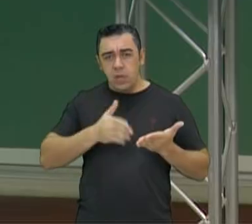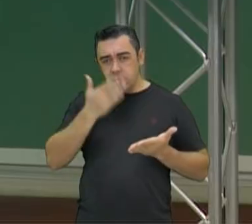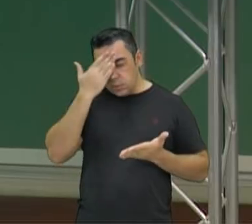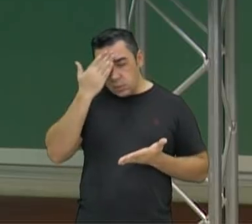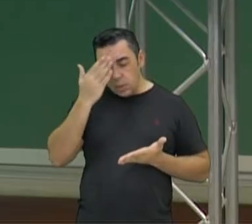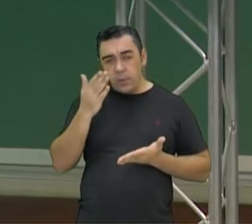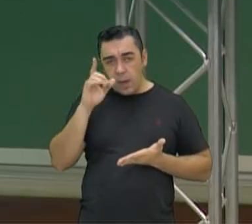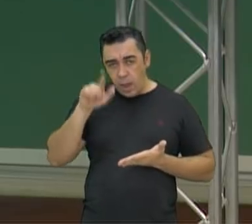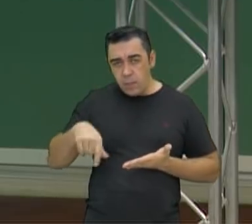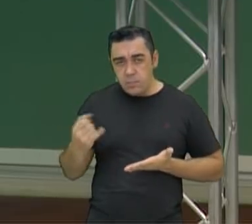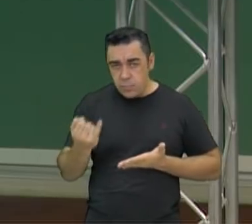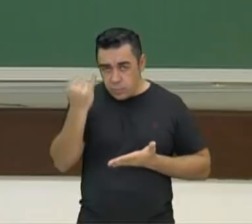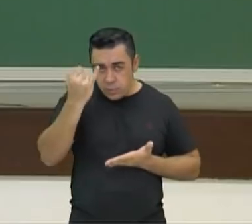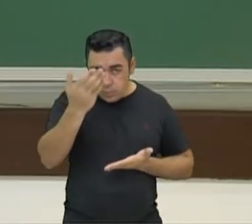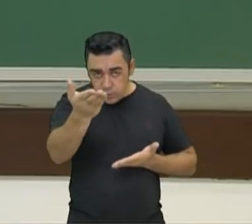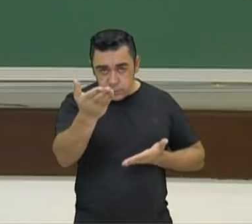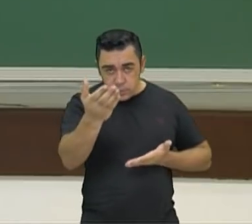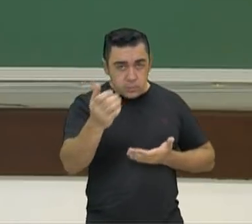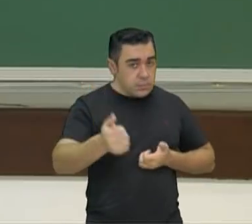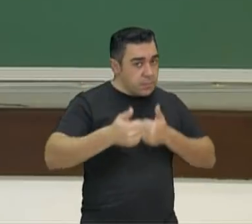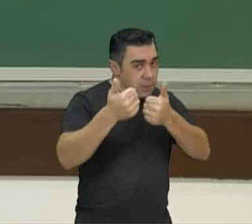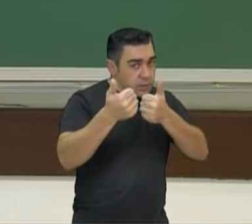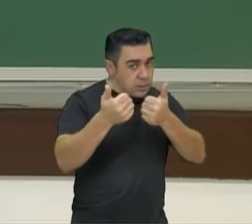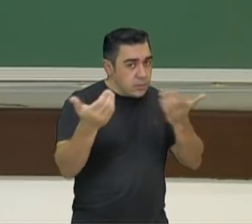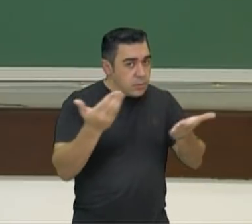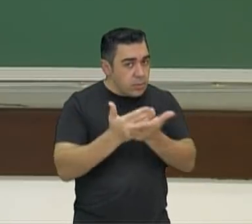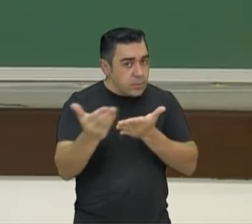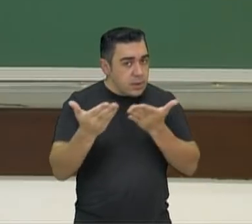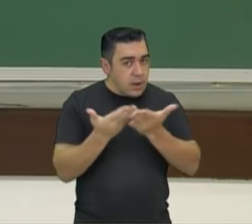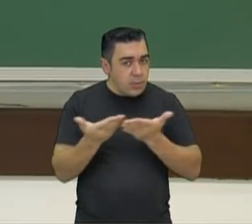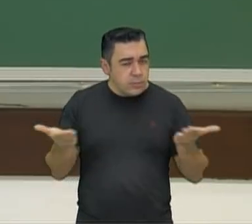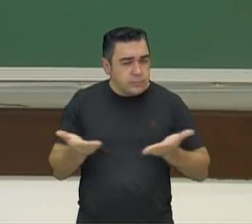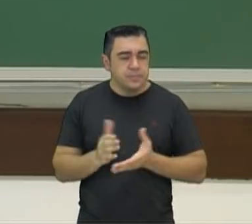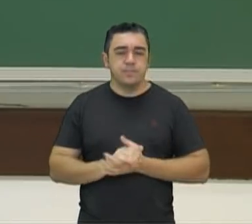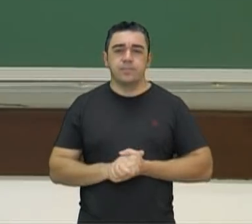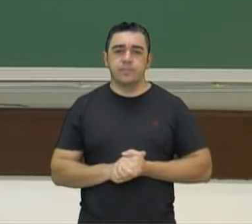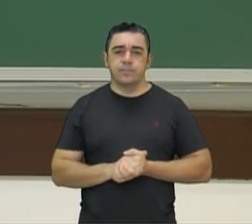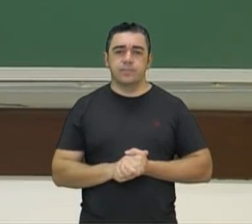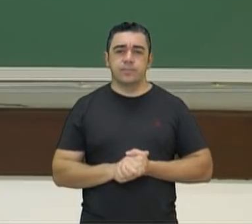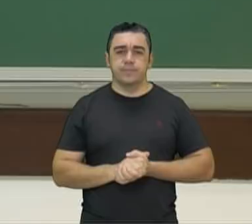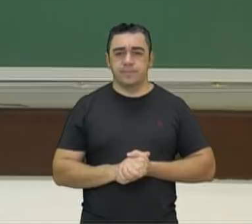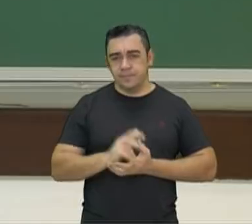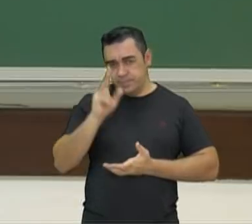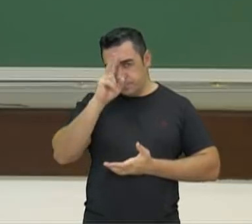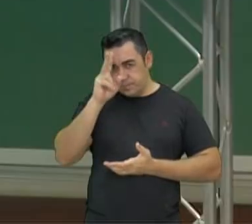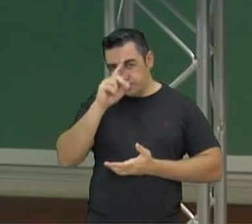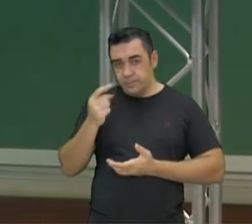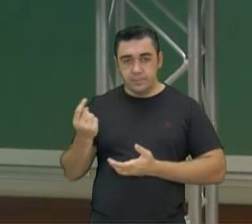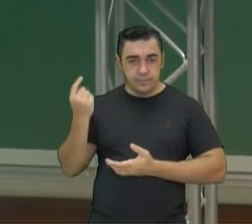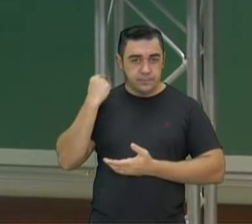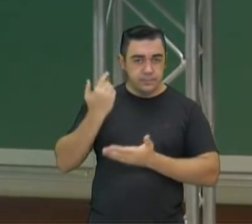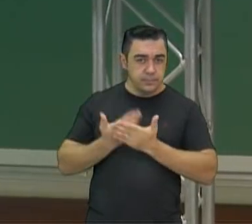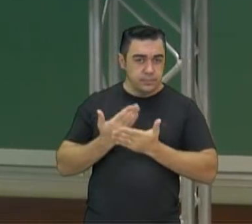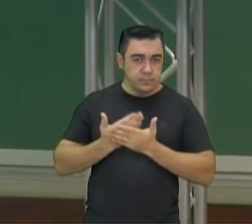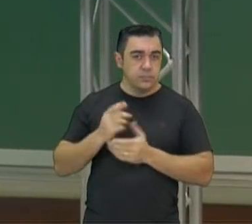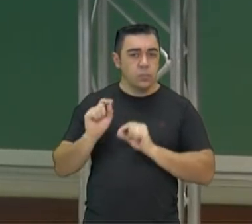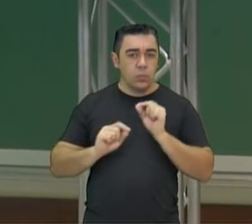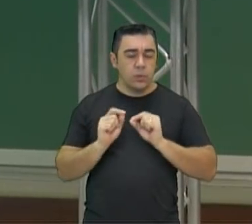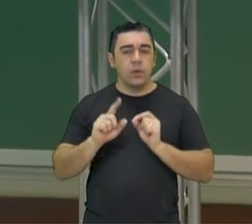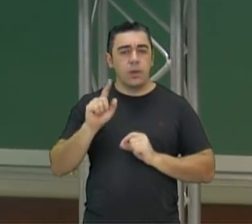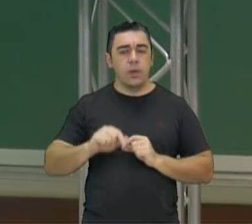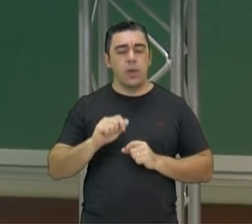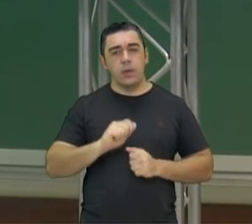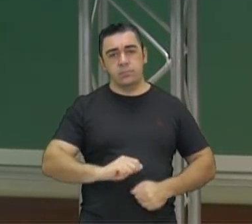Isso que é muito importante. Tudo bem? Vamos para a nossa aula de hoje? Vem cá. Hoje a gente retoma a questão da paisagem do continente